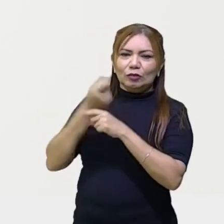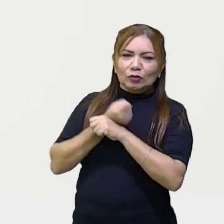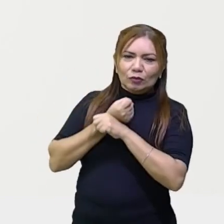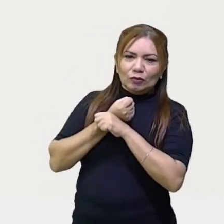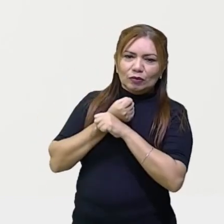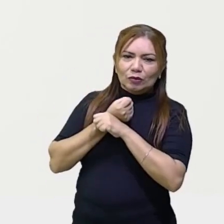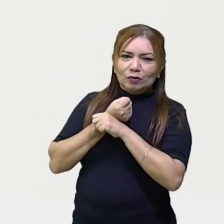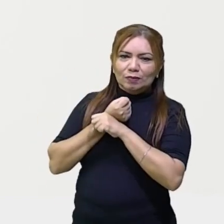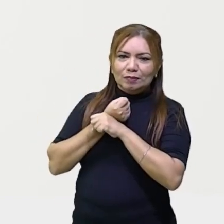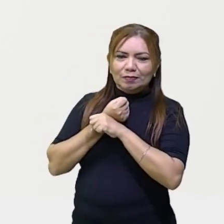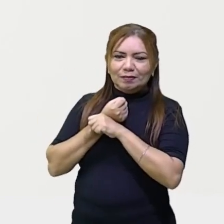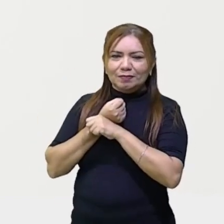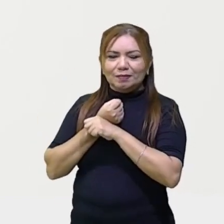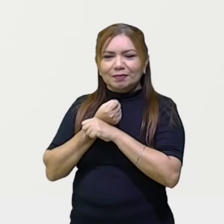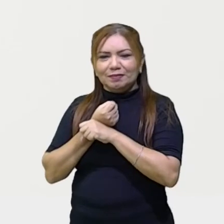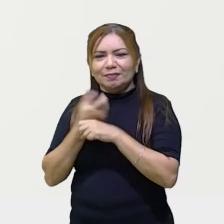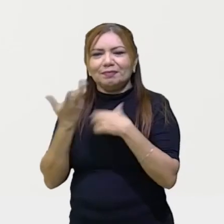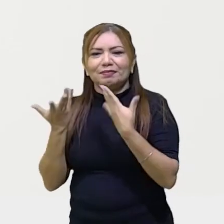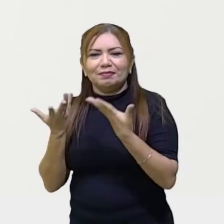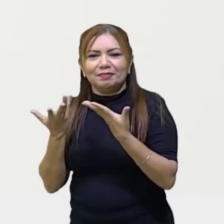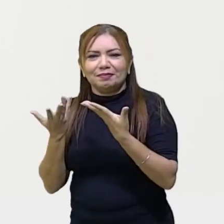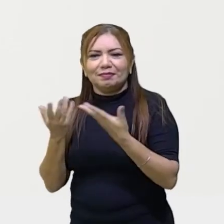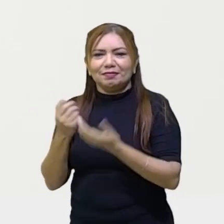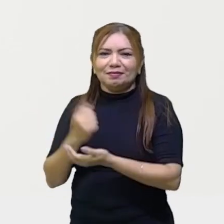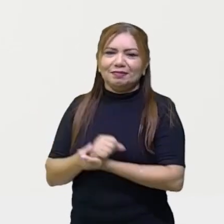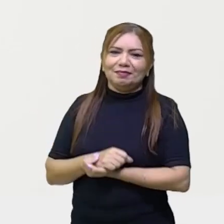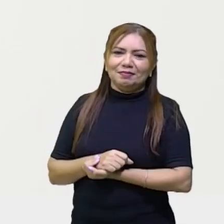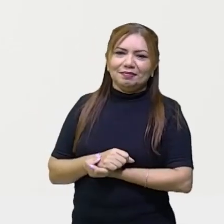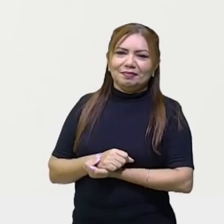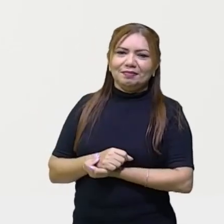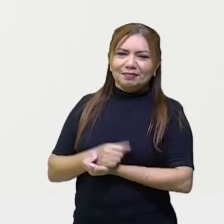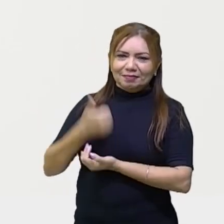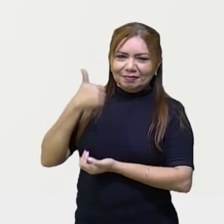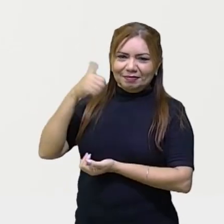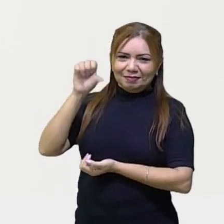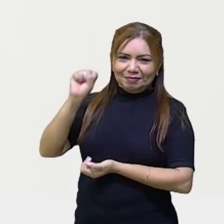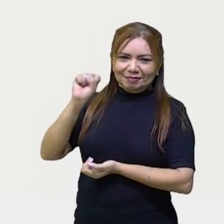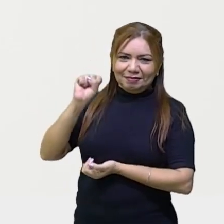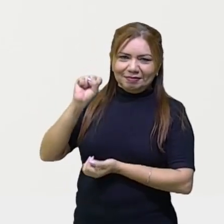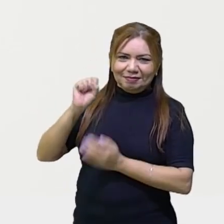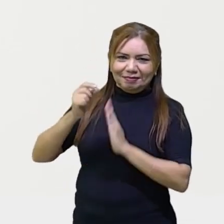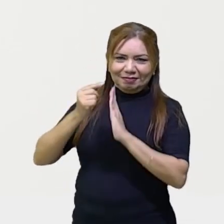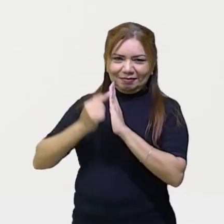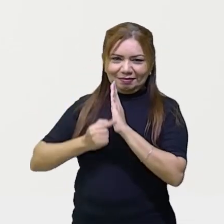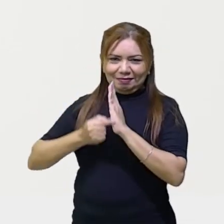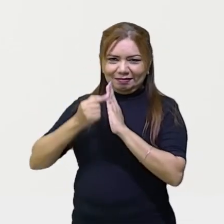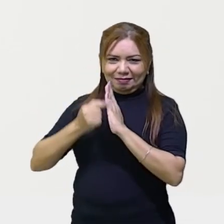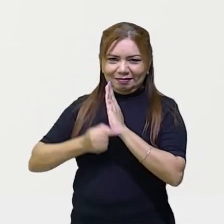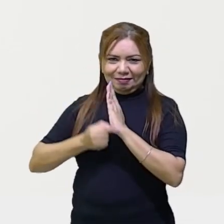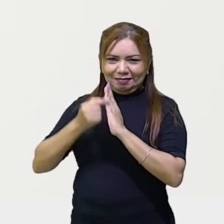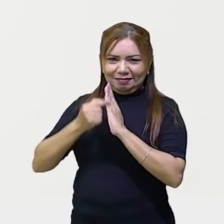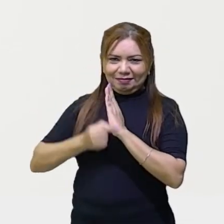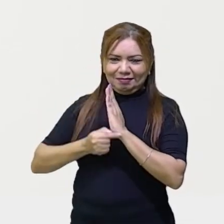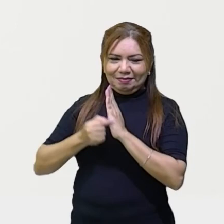é mas seis aqui então eu tenho 18 arestas